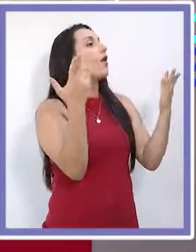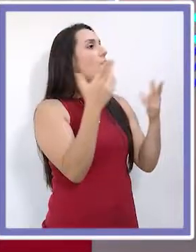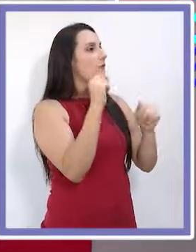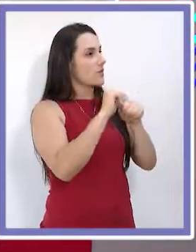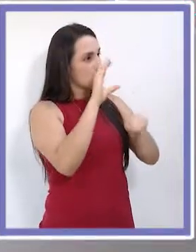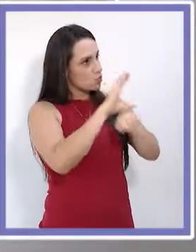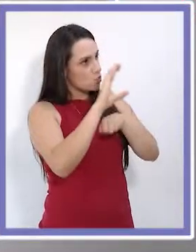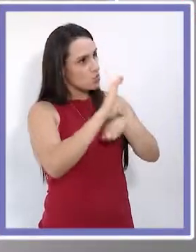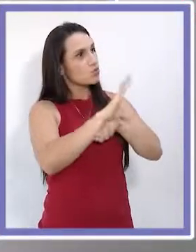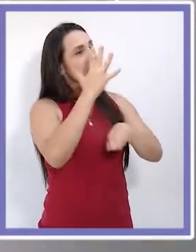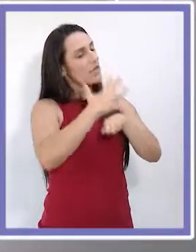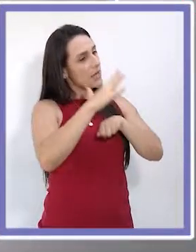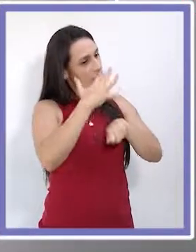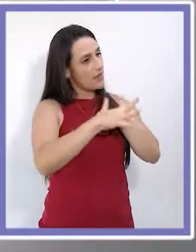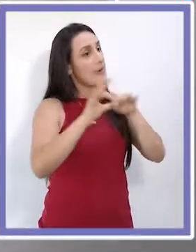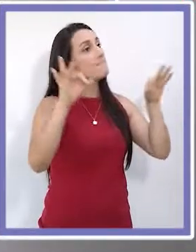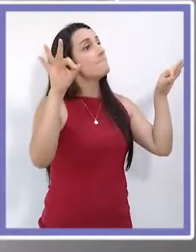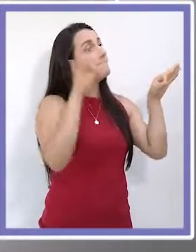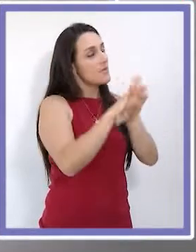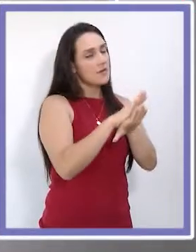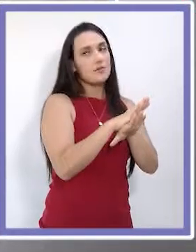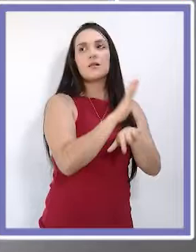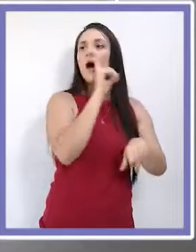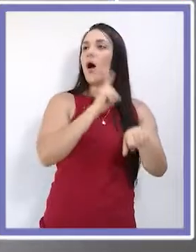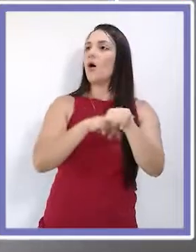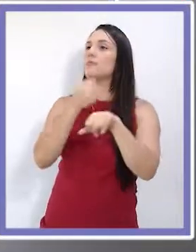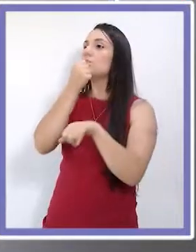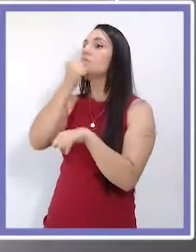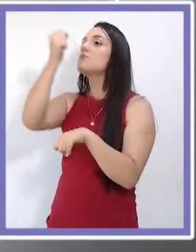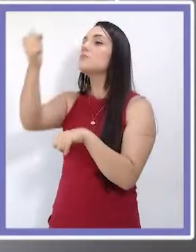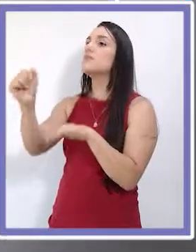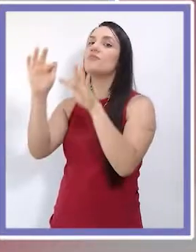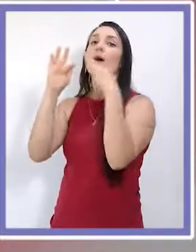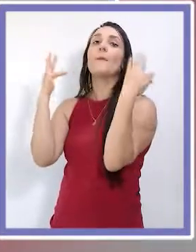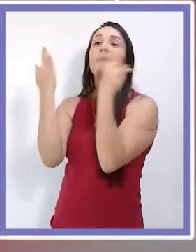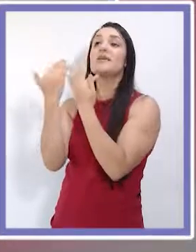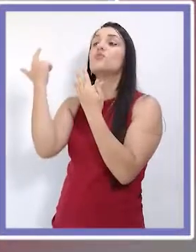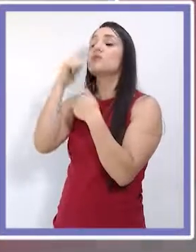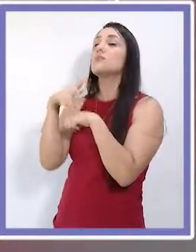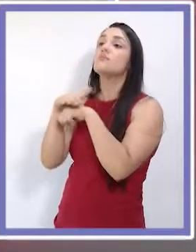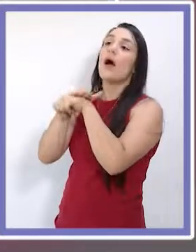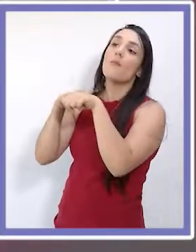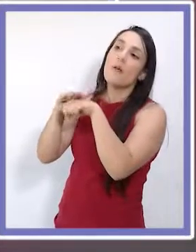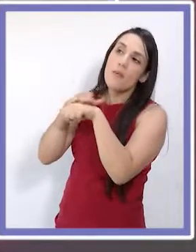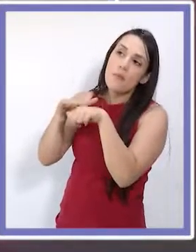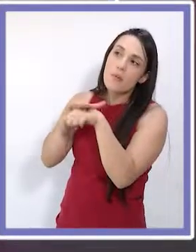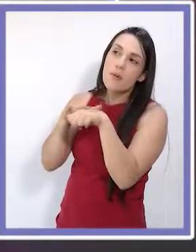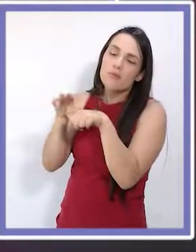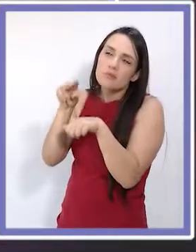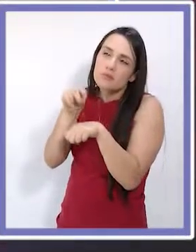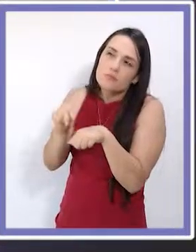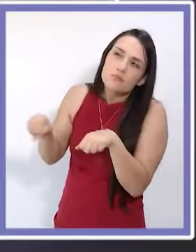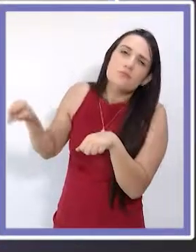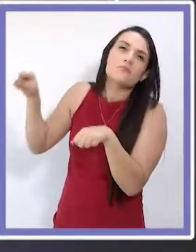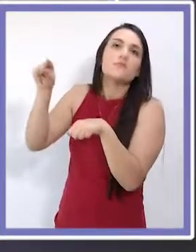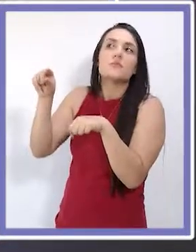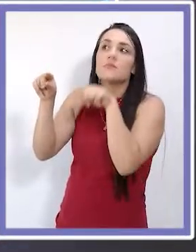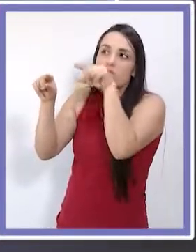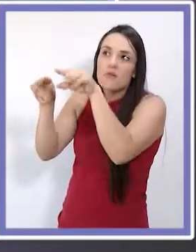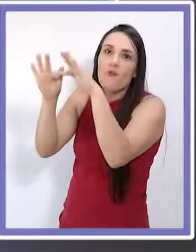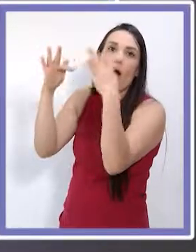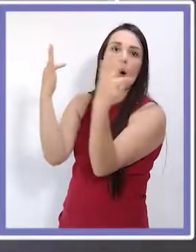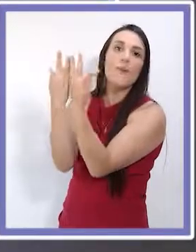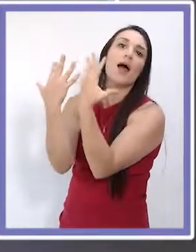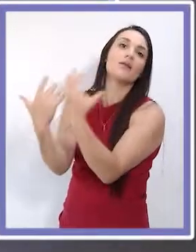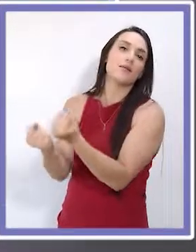possa fazer essa entrevista familiar e essa entrevista ser satisfatória. E quando a gente tem um entrevistador, uma pessoa que